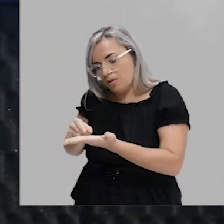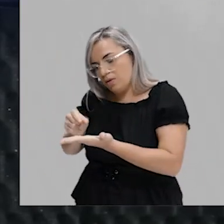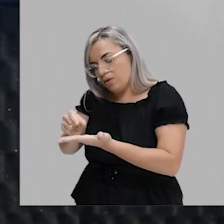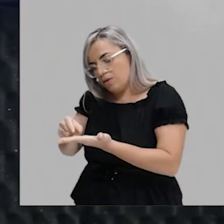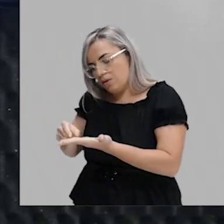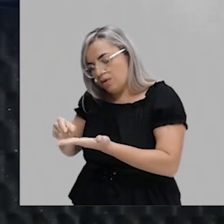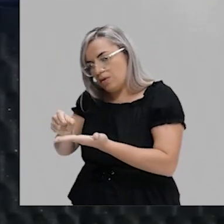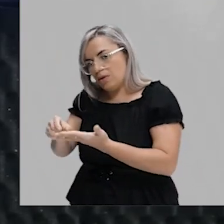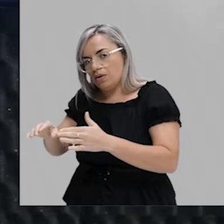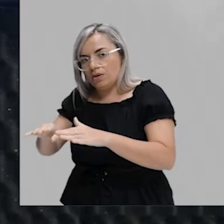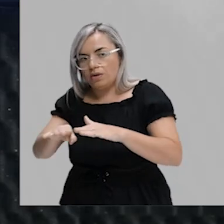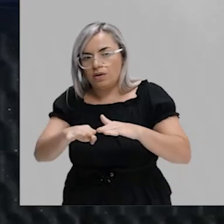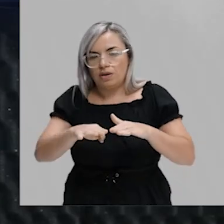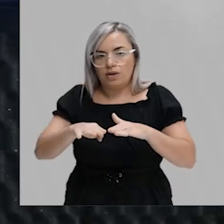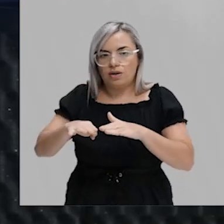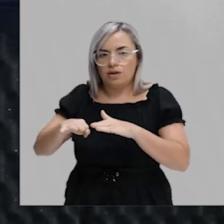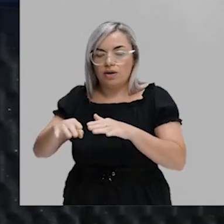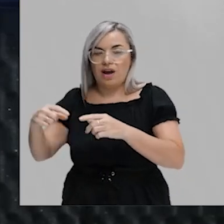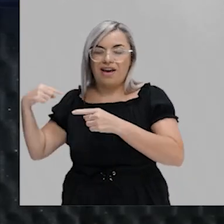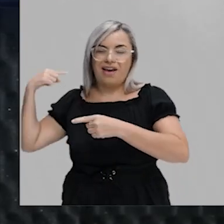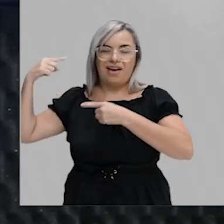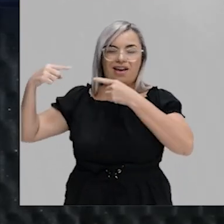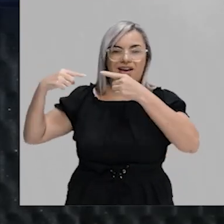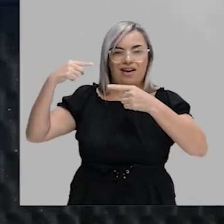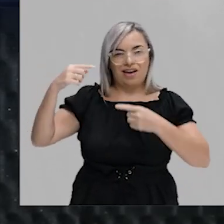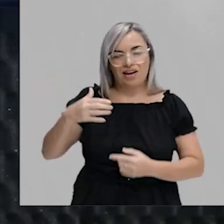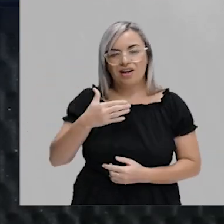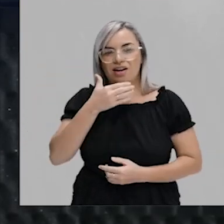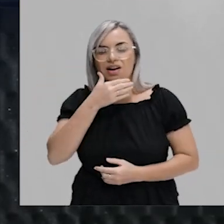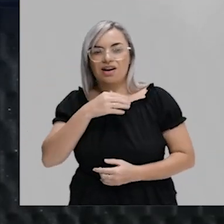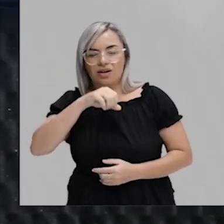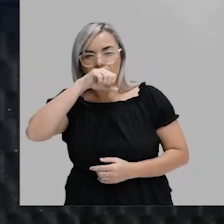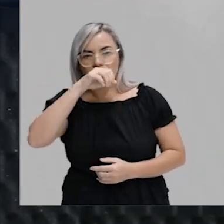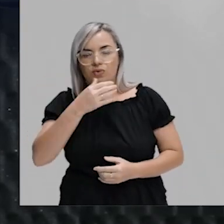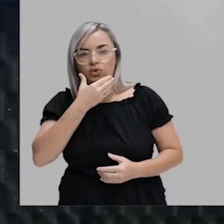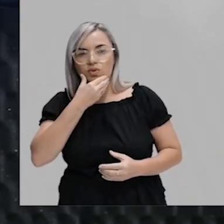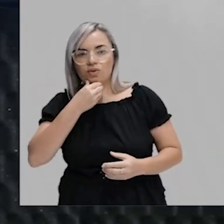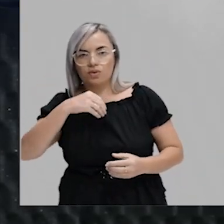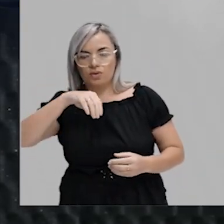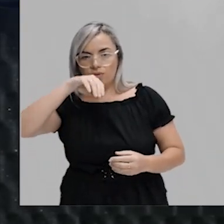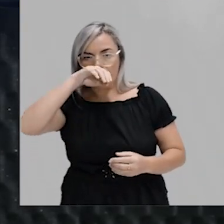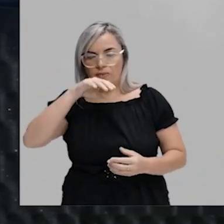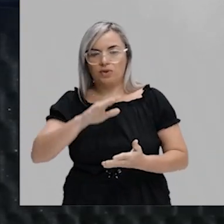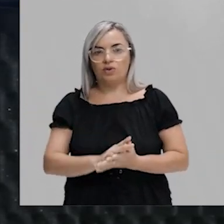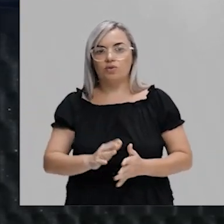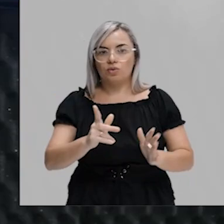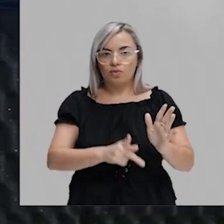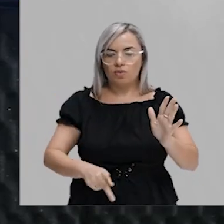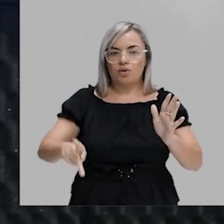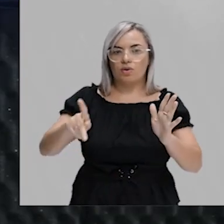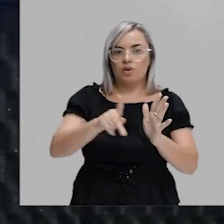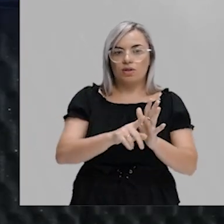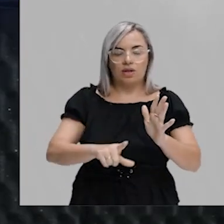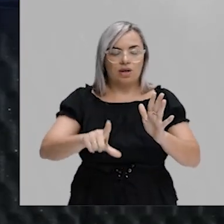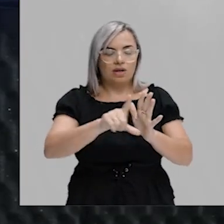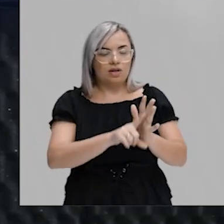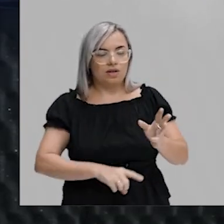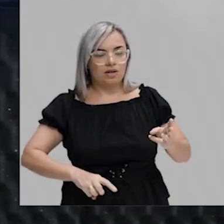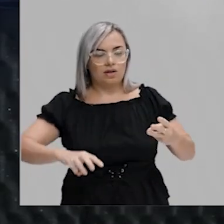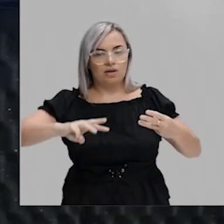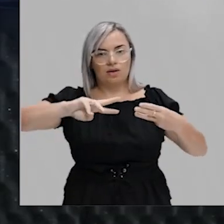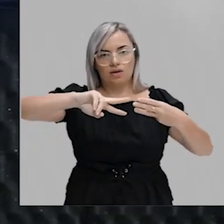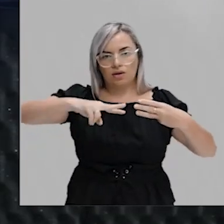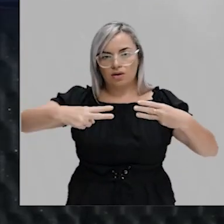herdado dos pais de acordo com os princípios mendelianos. Então, se eu vou usar aqui a mesma enzima, ela vai cortar nas